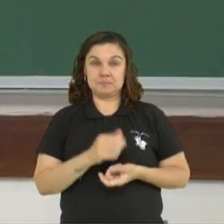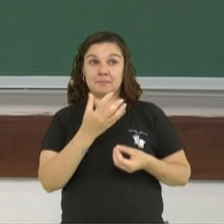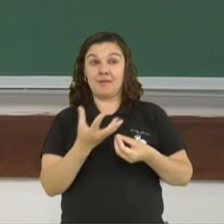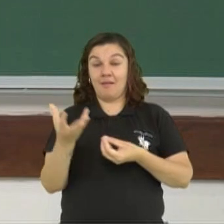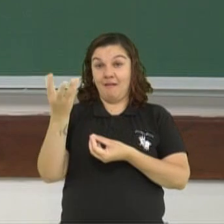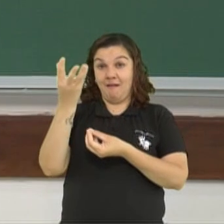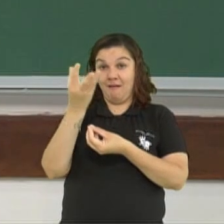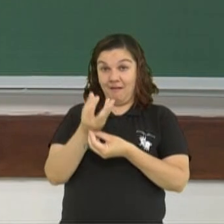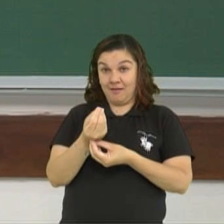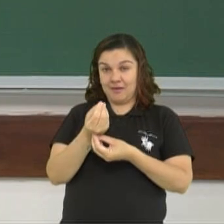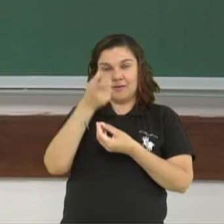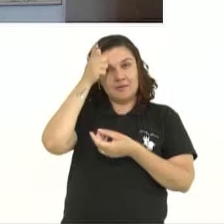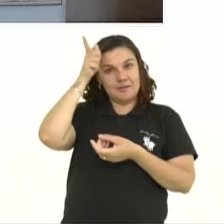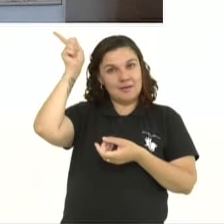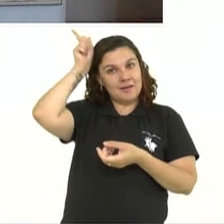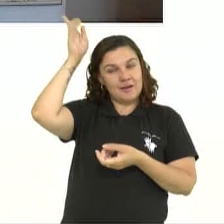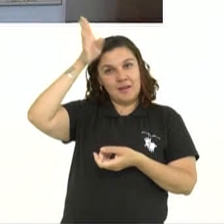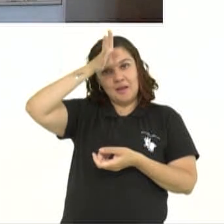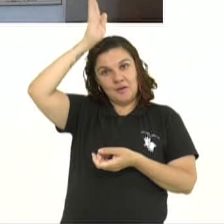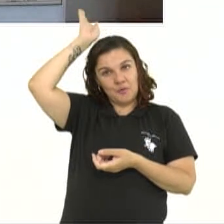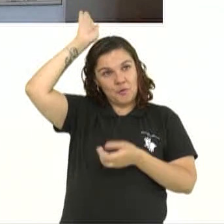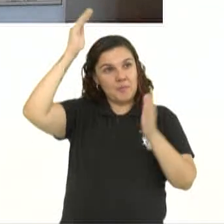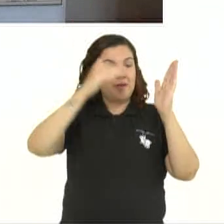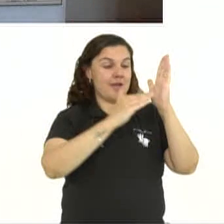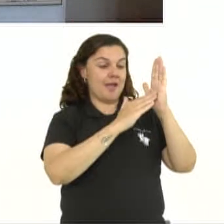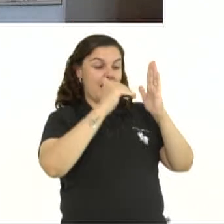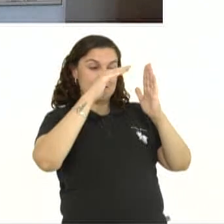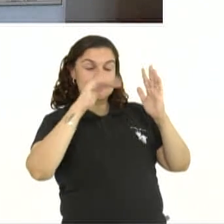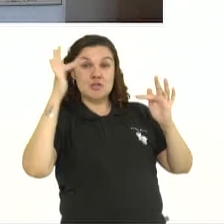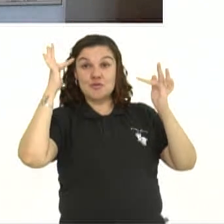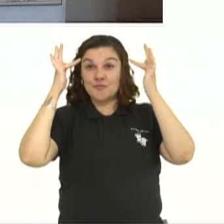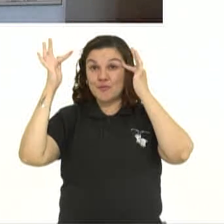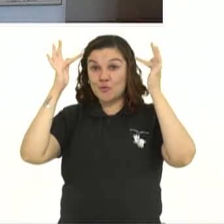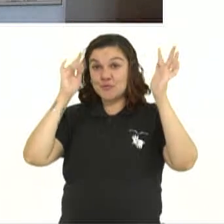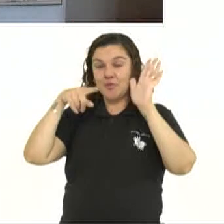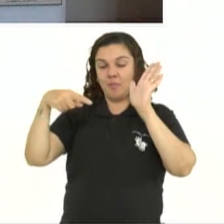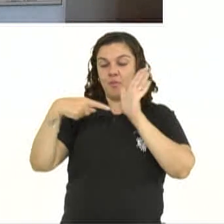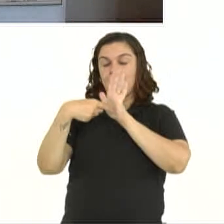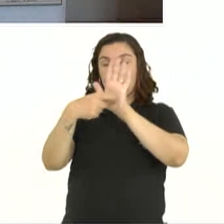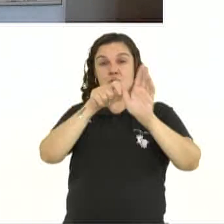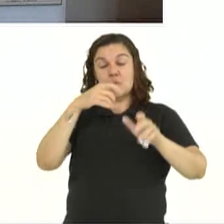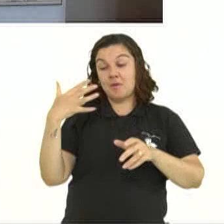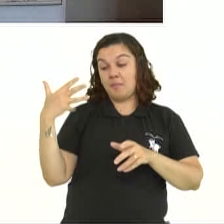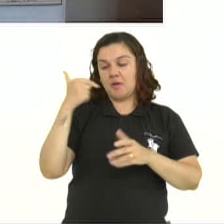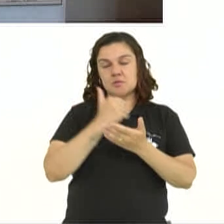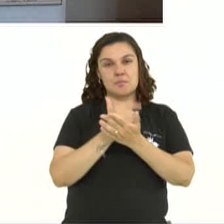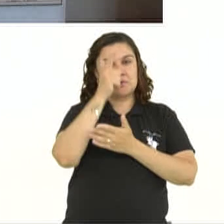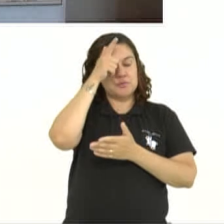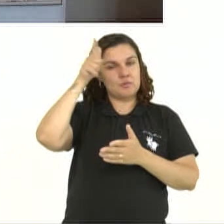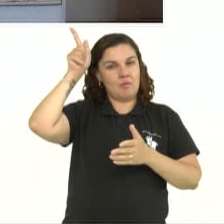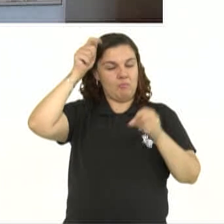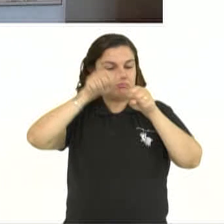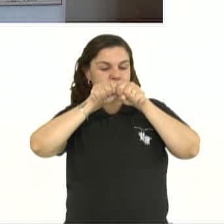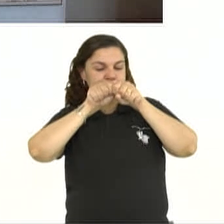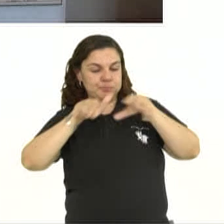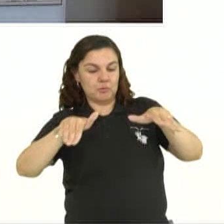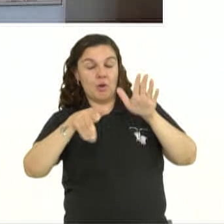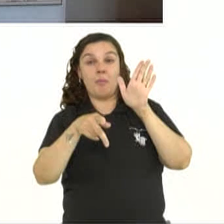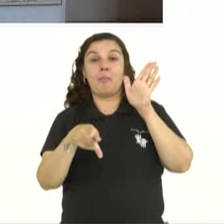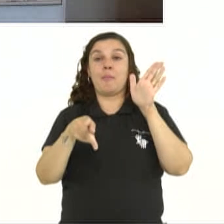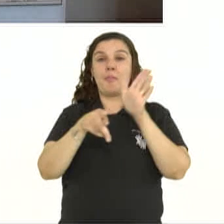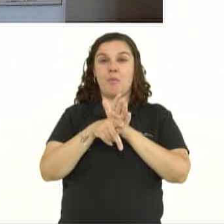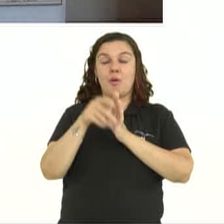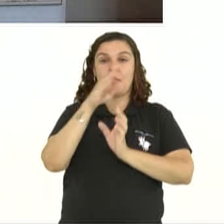Arte greco-romana. Estética, parte da filosofia que faz uma reflexão sobre a beleza surgida na Grécia, amplamente discutida por